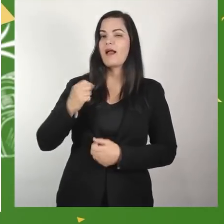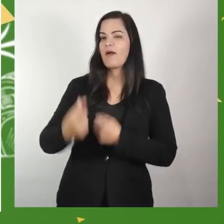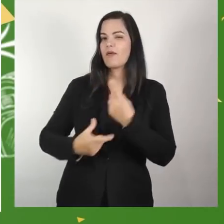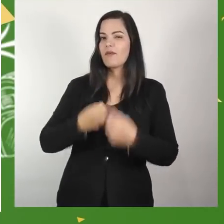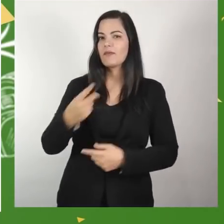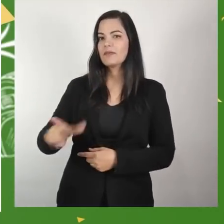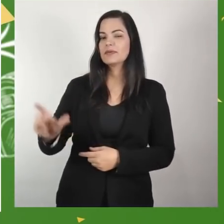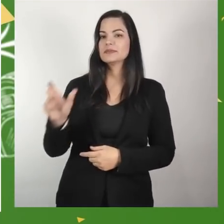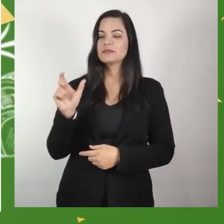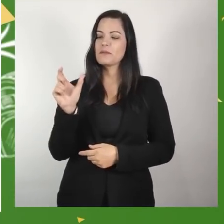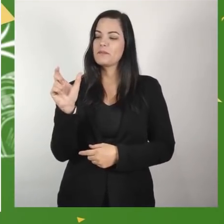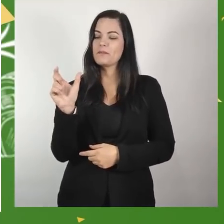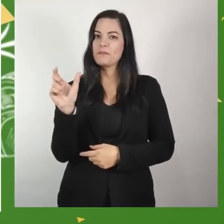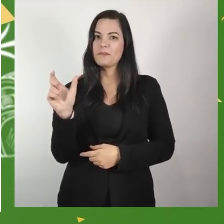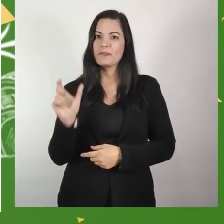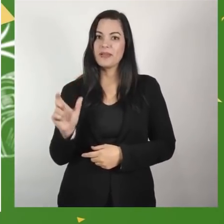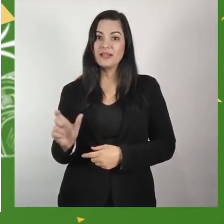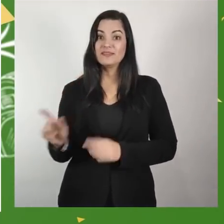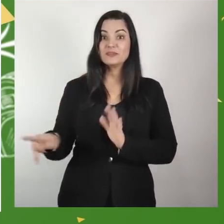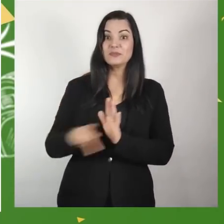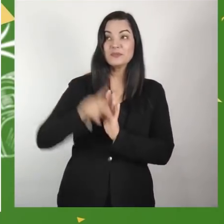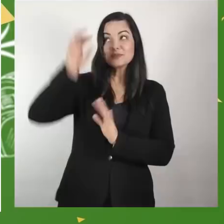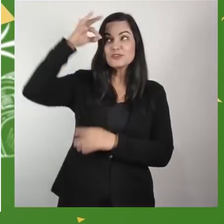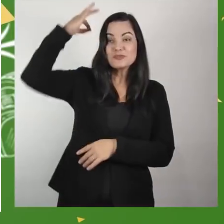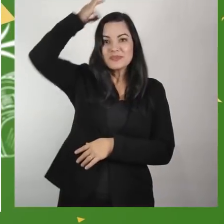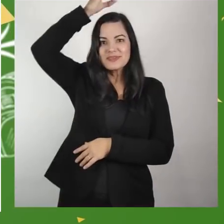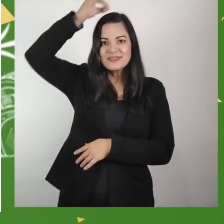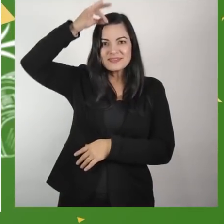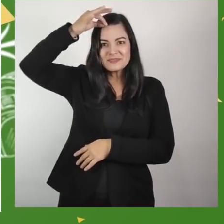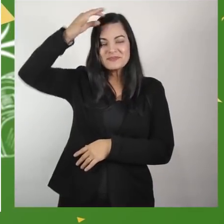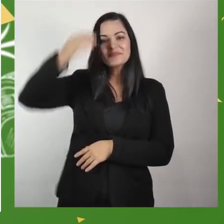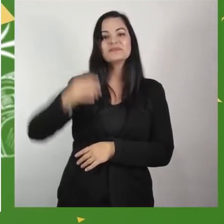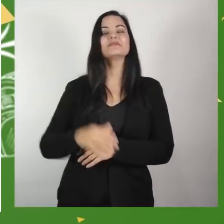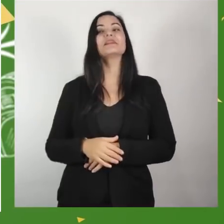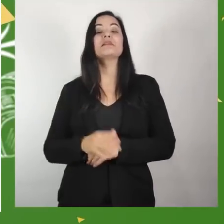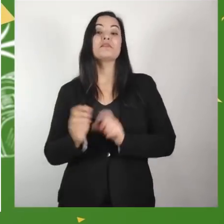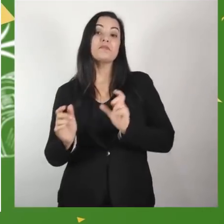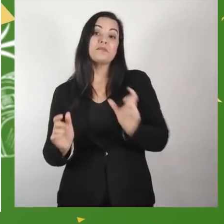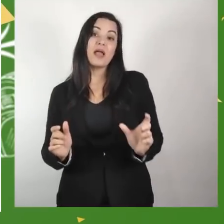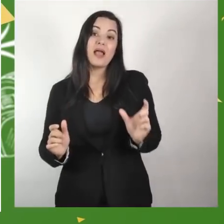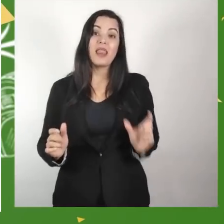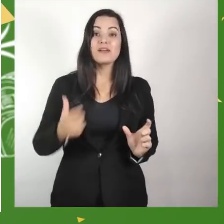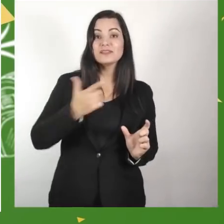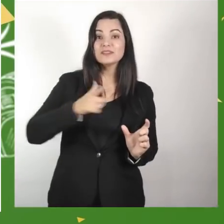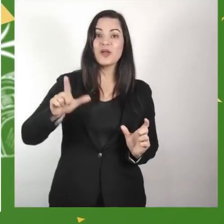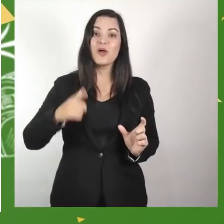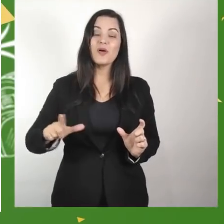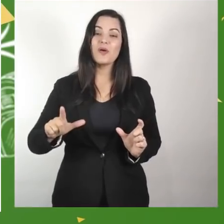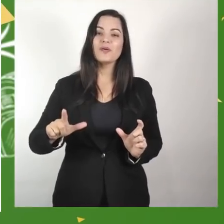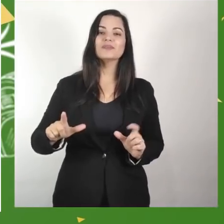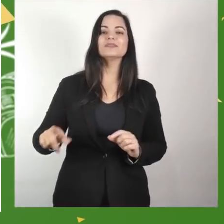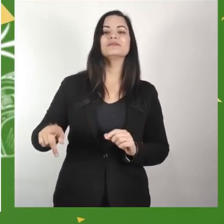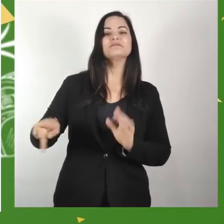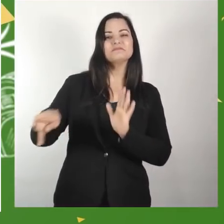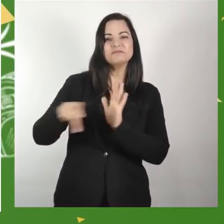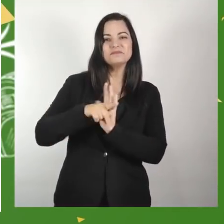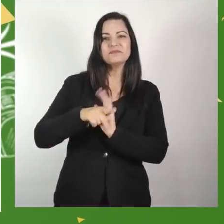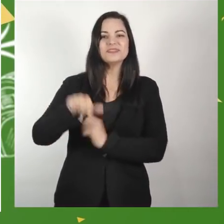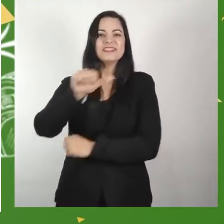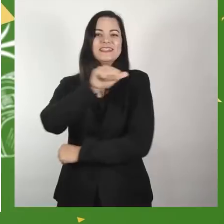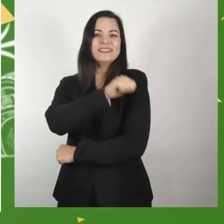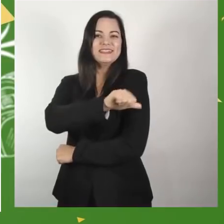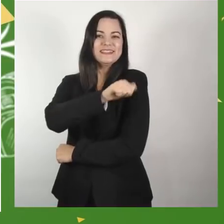Temos palavras características do Espírito Santo e outras palavras características